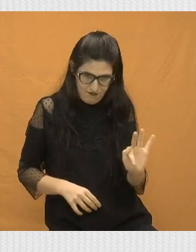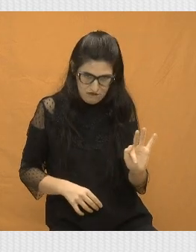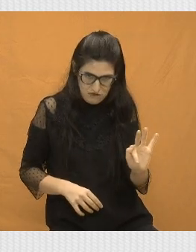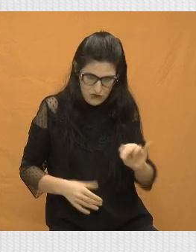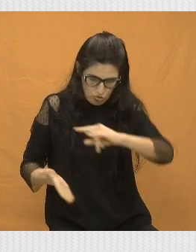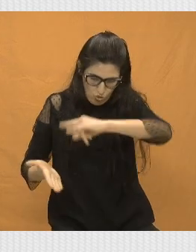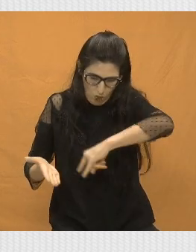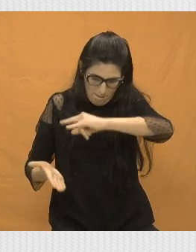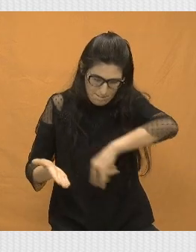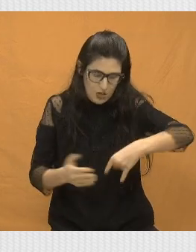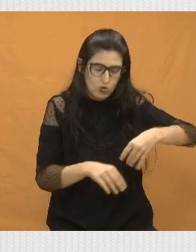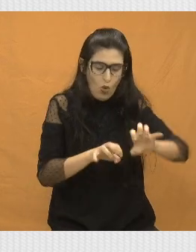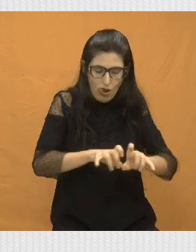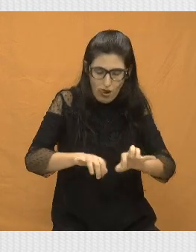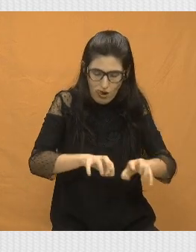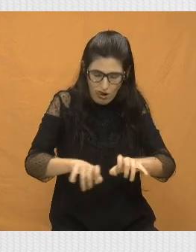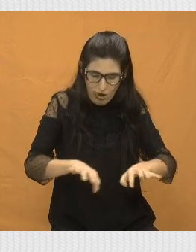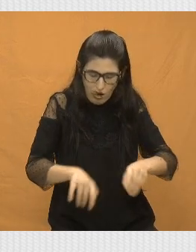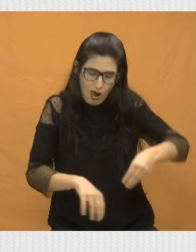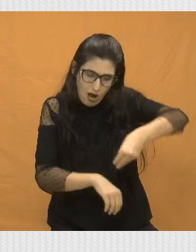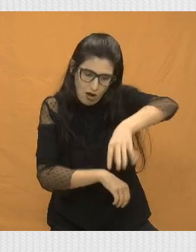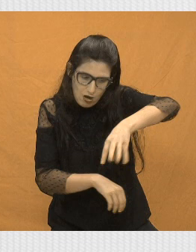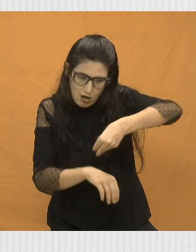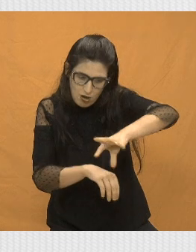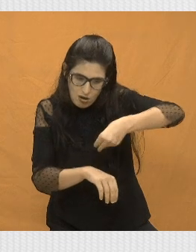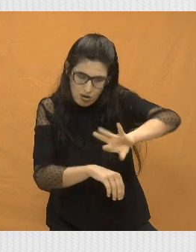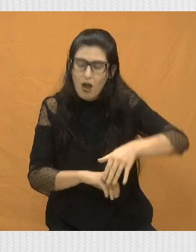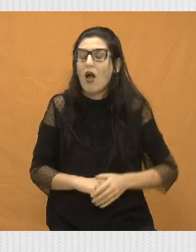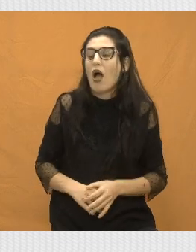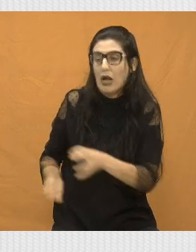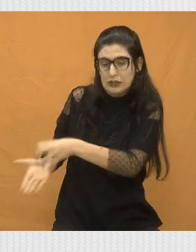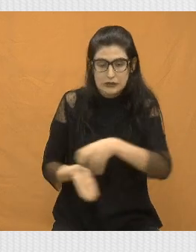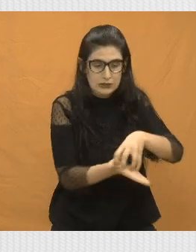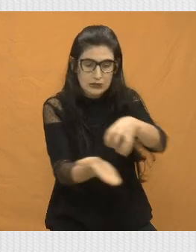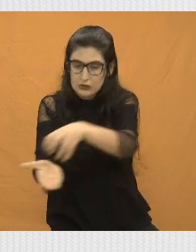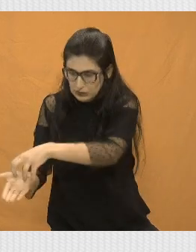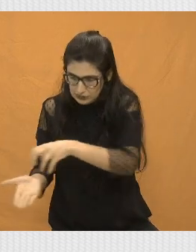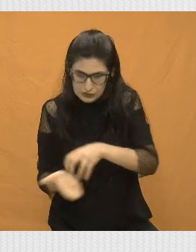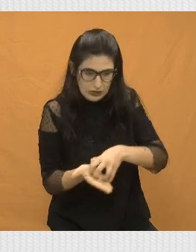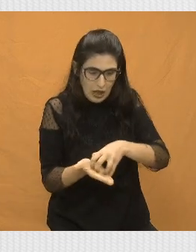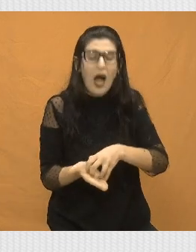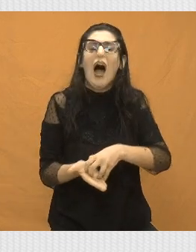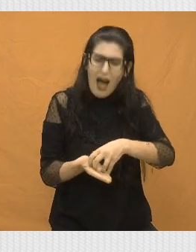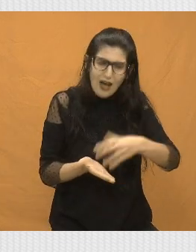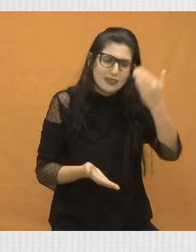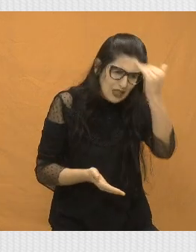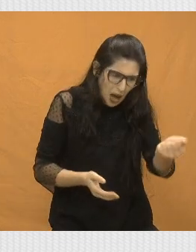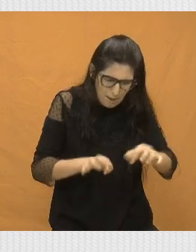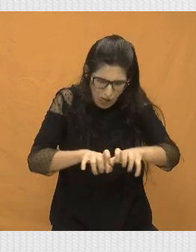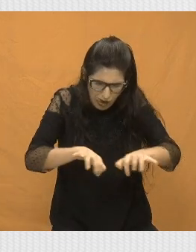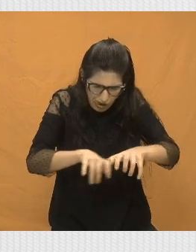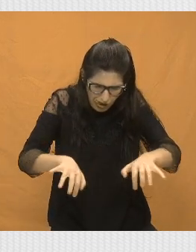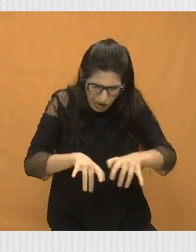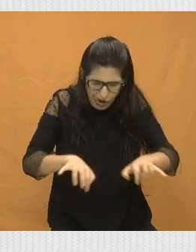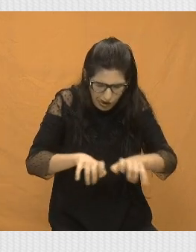sido dado ciência e aceite pelas secretarias e na qual já veio processada para o ano